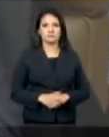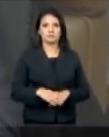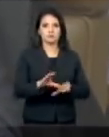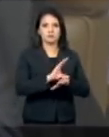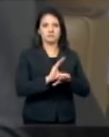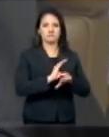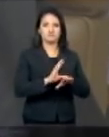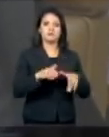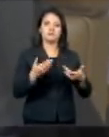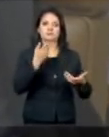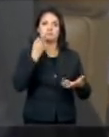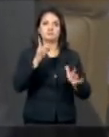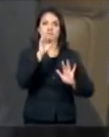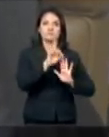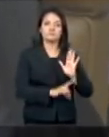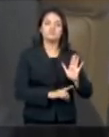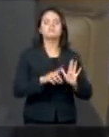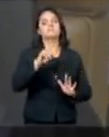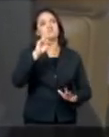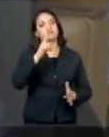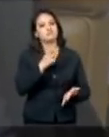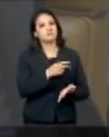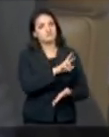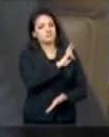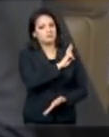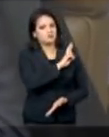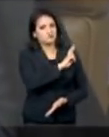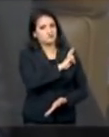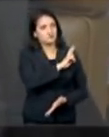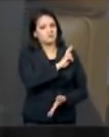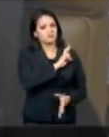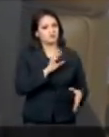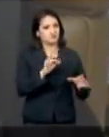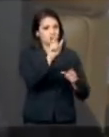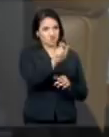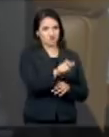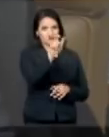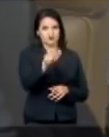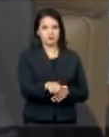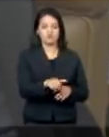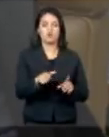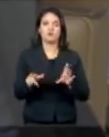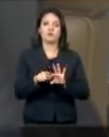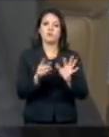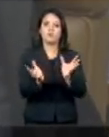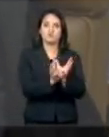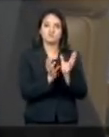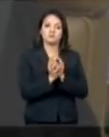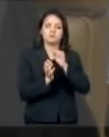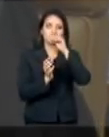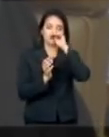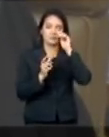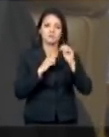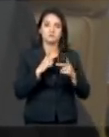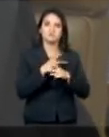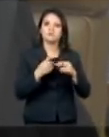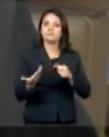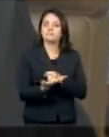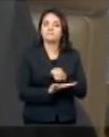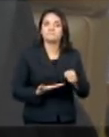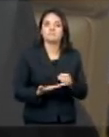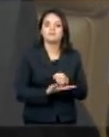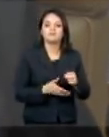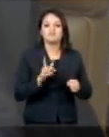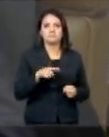individuais e coletivos enunciou preceitos básicos cuja compreensão é essencial a caracterização da